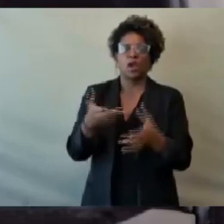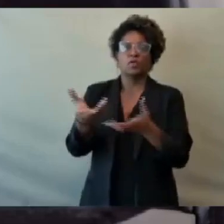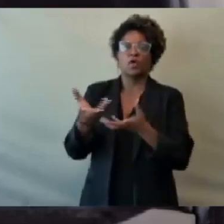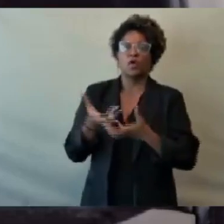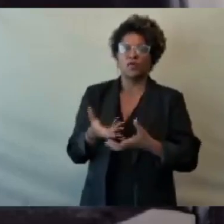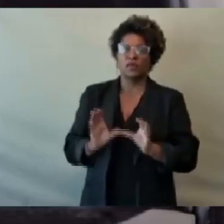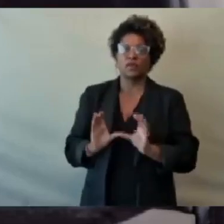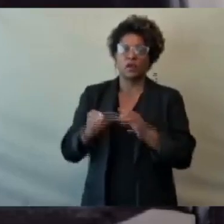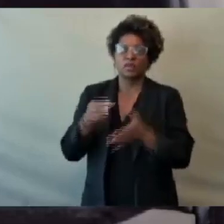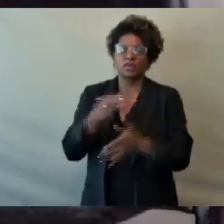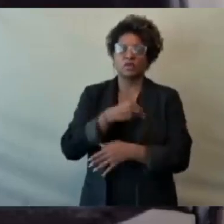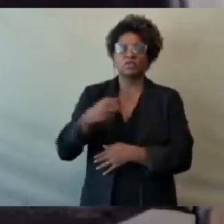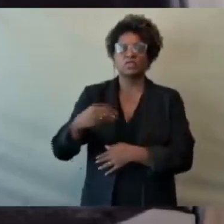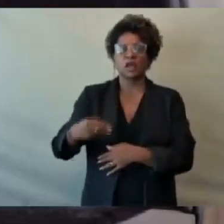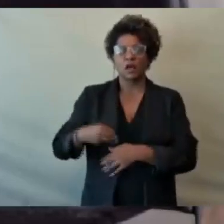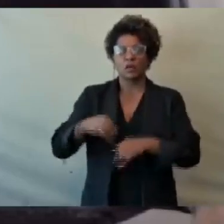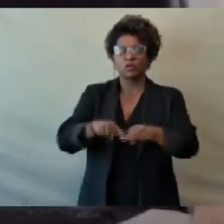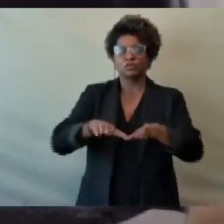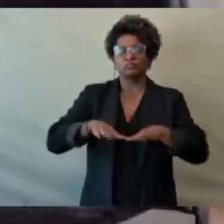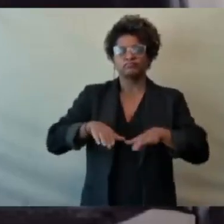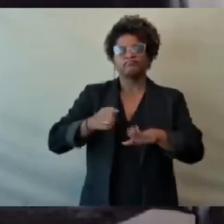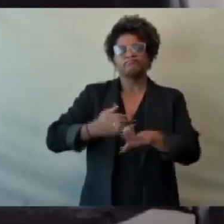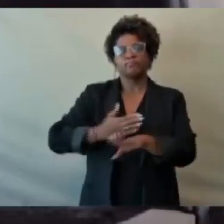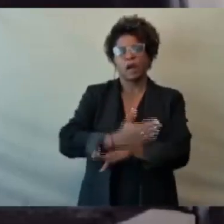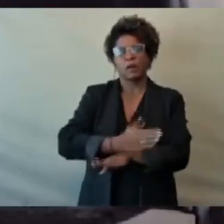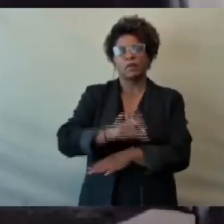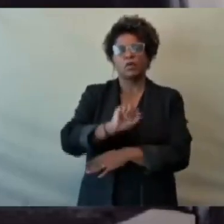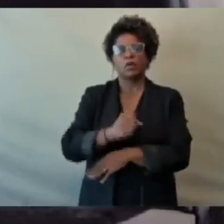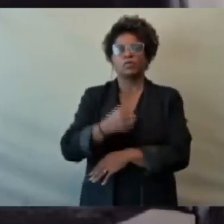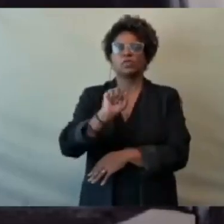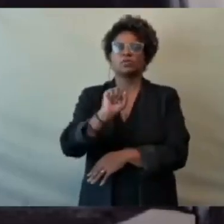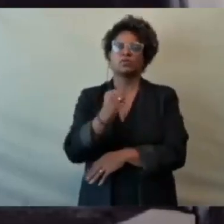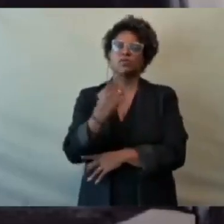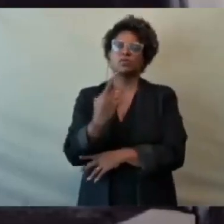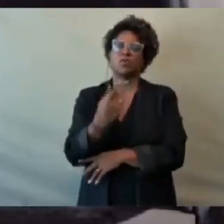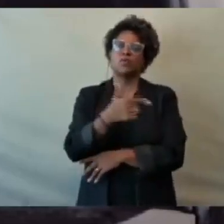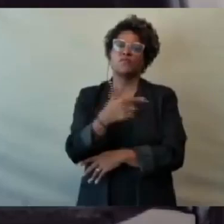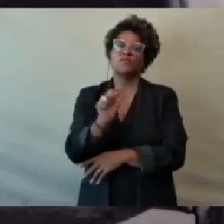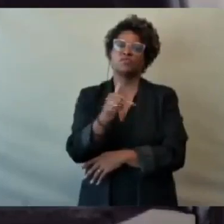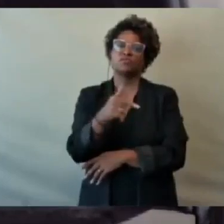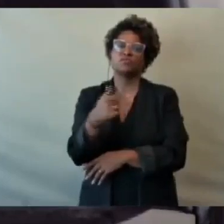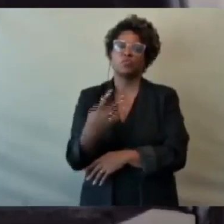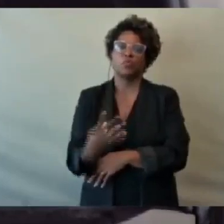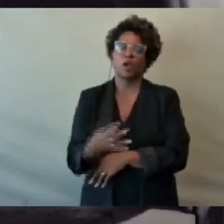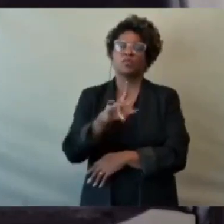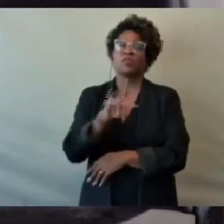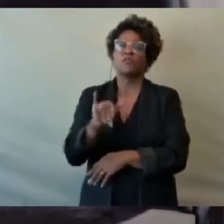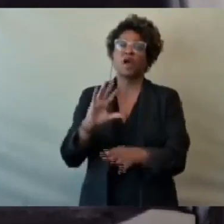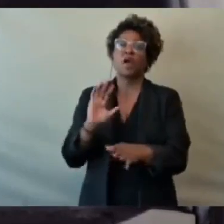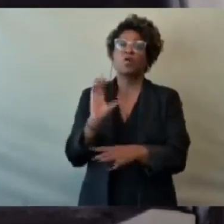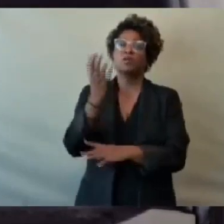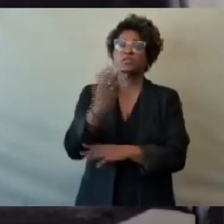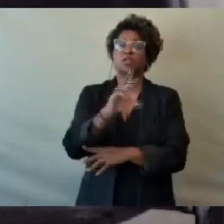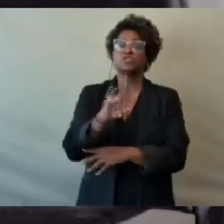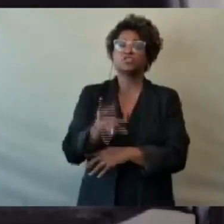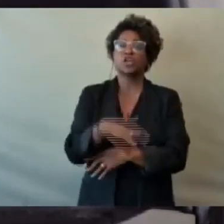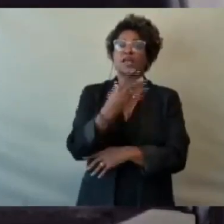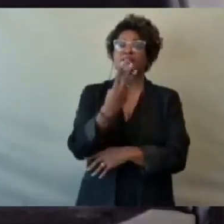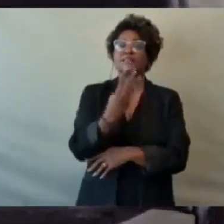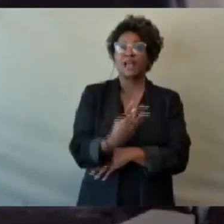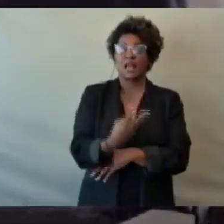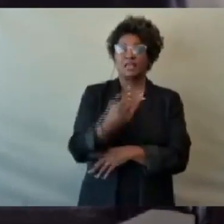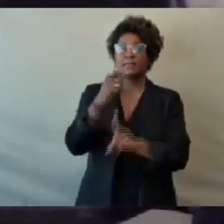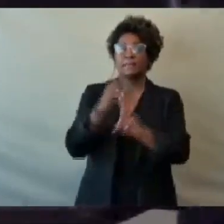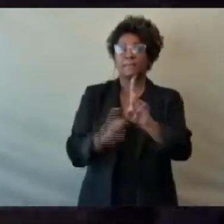pelo requerimento da comissão 881-2024, que se realizará dia 3 de 6 de 2024, às 13h, no plenário